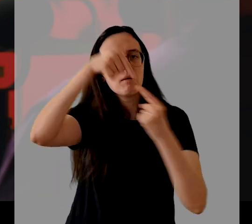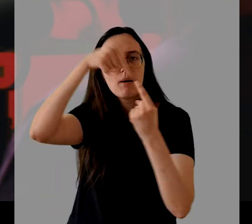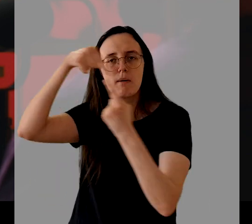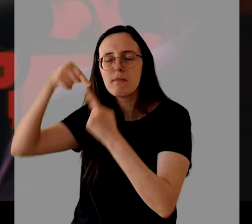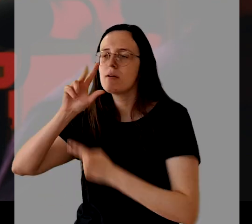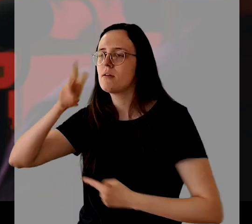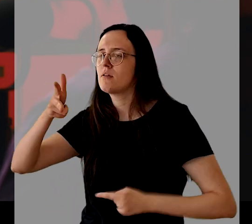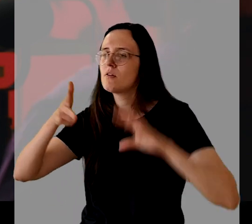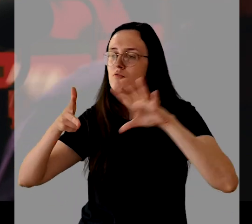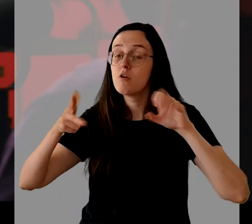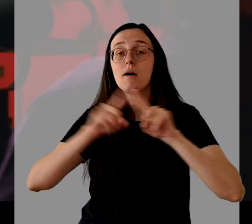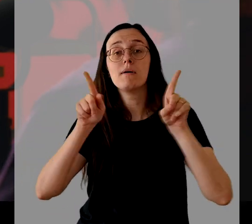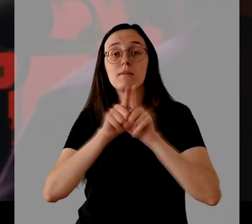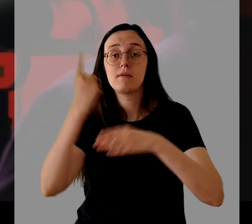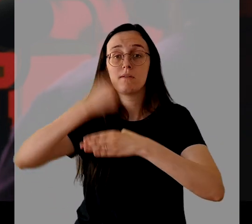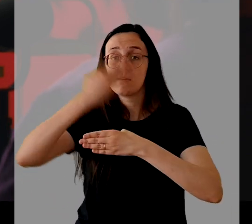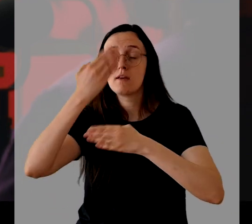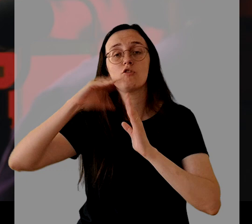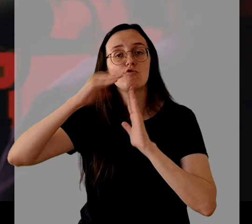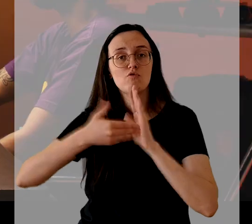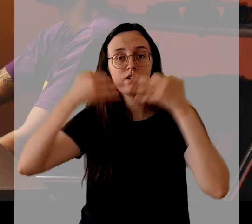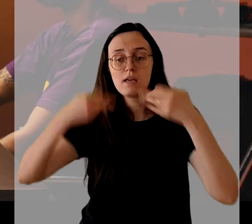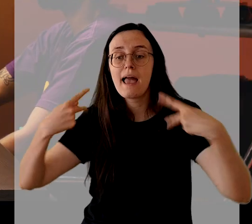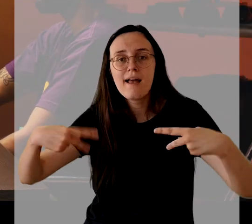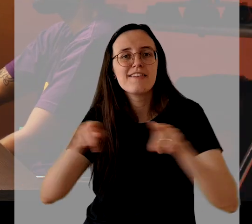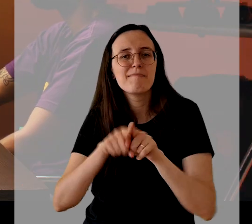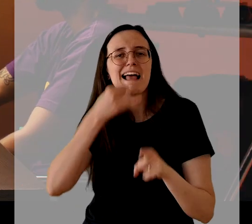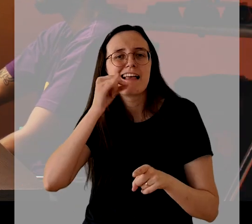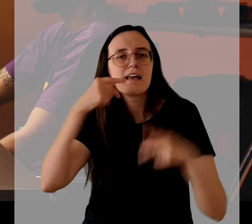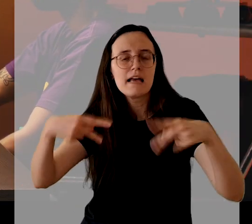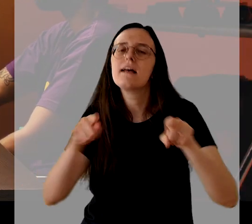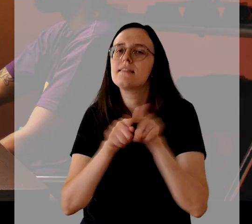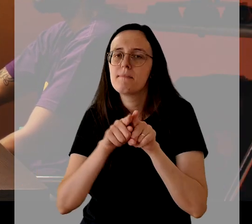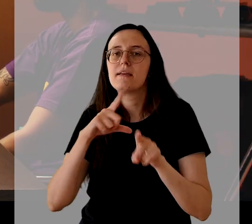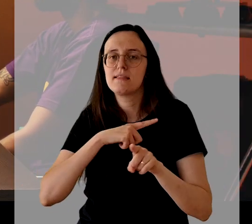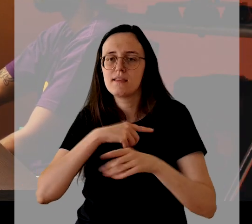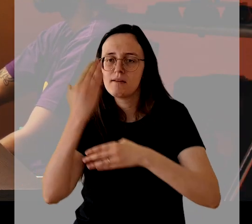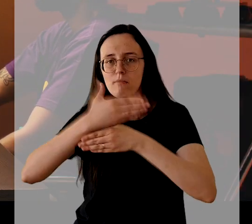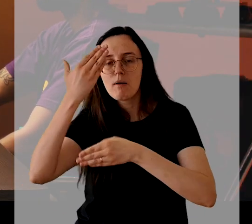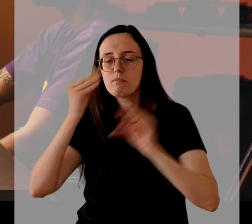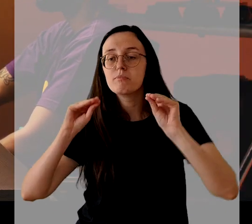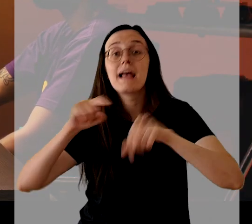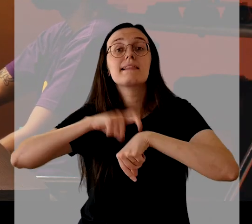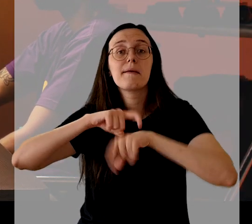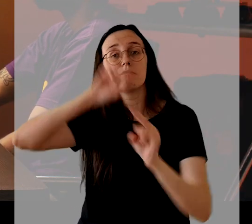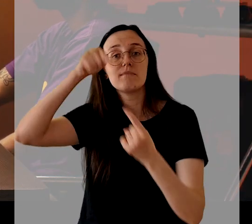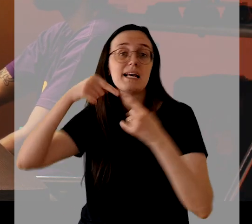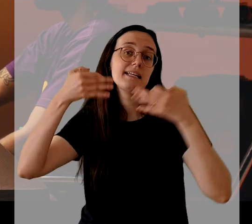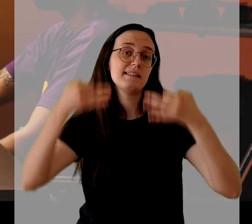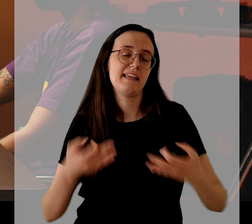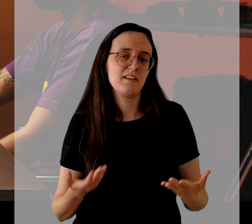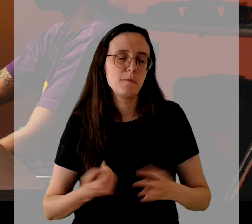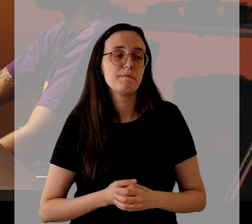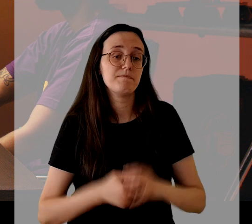o timecode ali na câmera, no som, mas também na claquete, né? Quando ela é eletrônica também faz, na claquete digital também faz o timecode